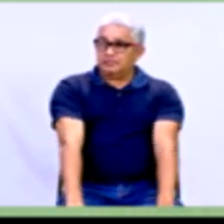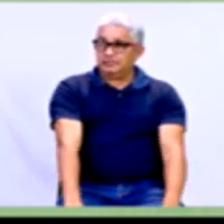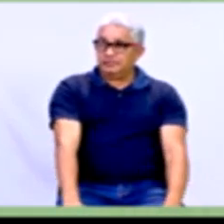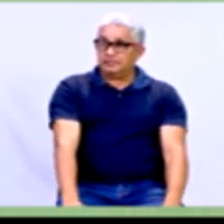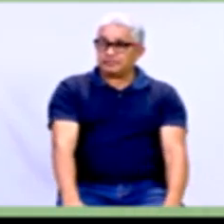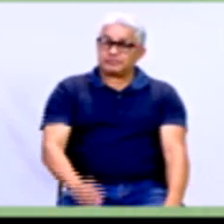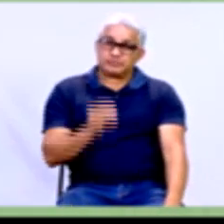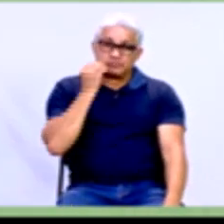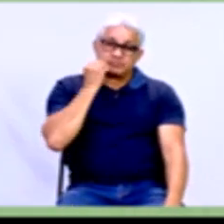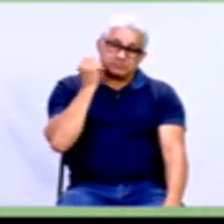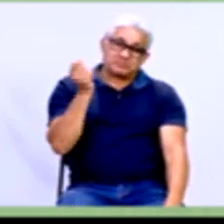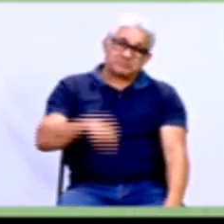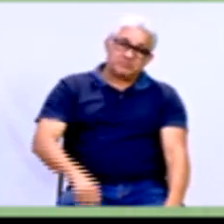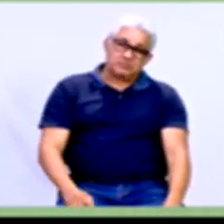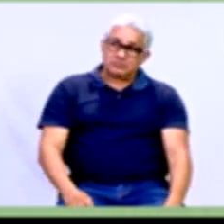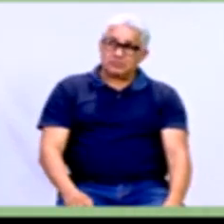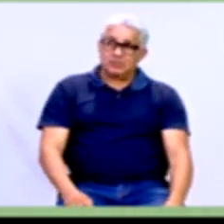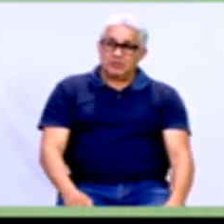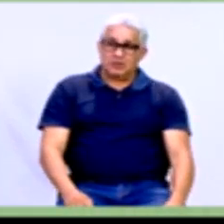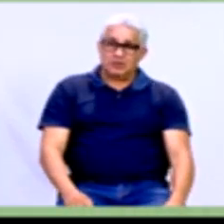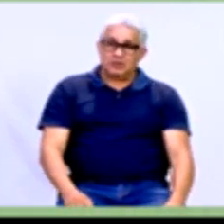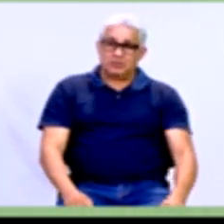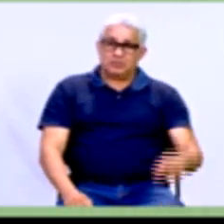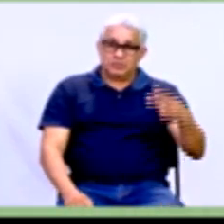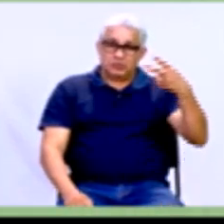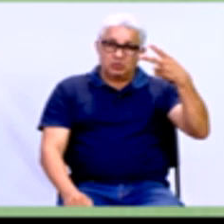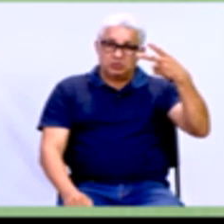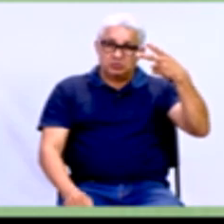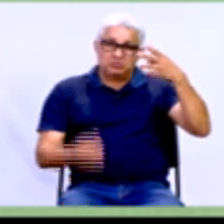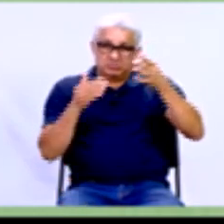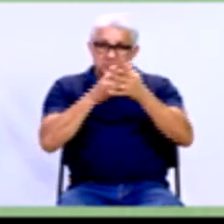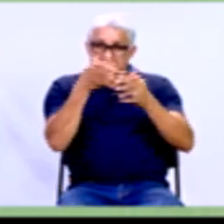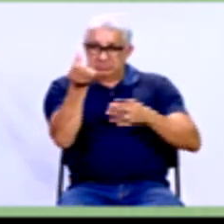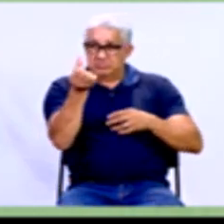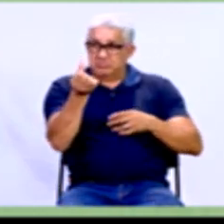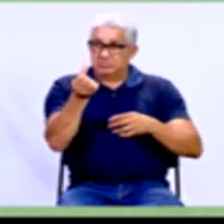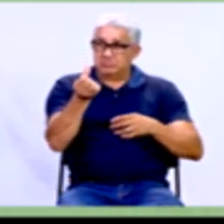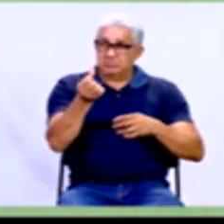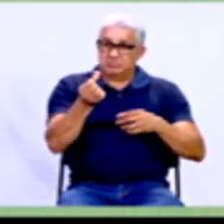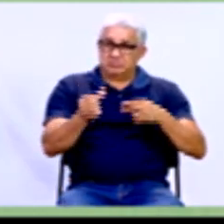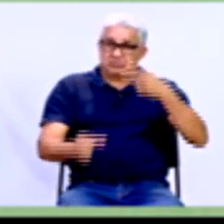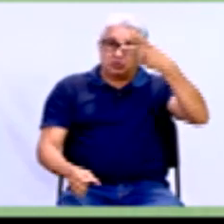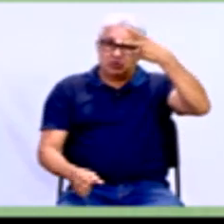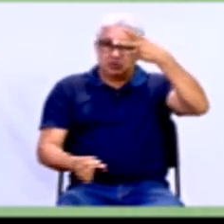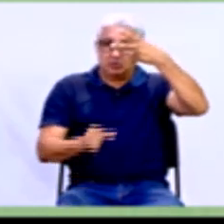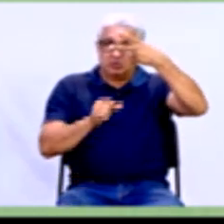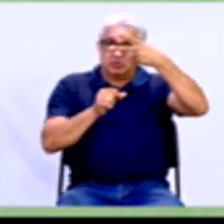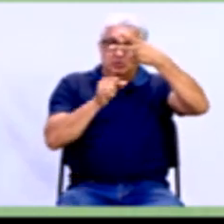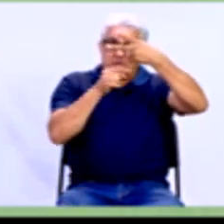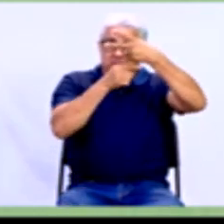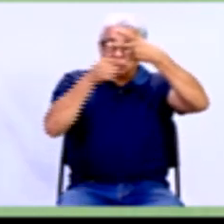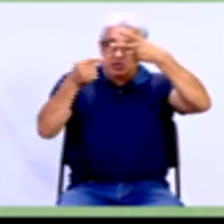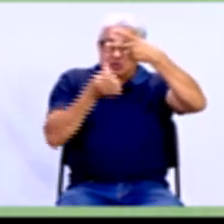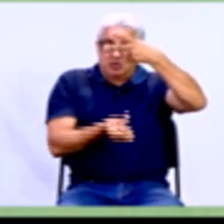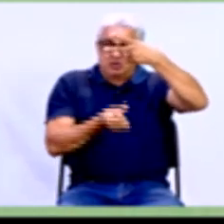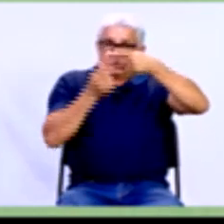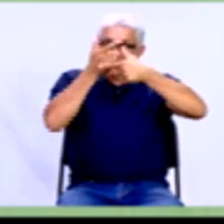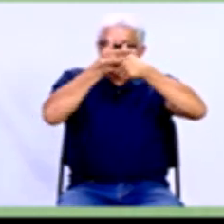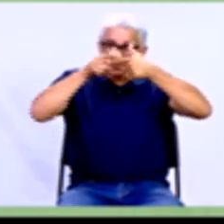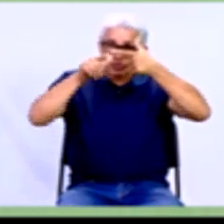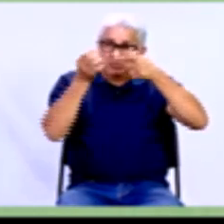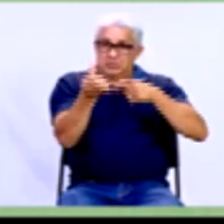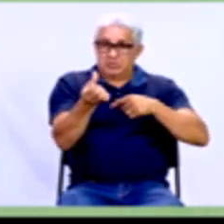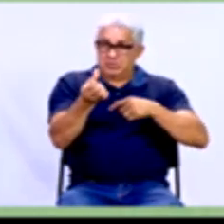uma probabilidade de 2 em 6, né? Então vai ficar 2 divididos por 6, que vai ser